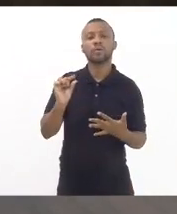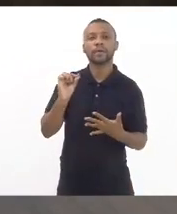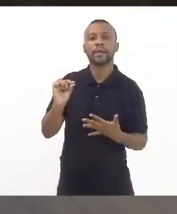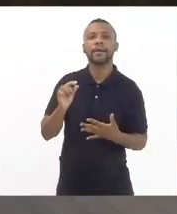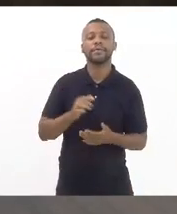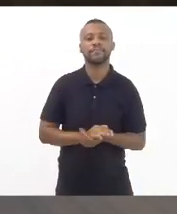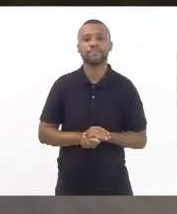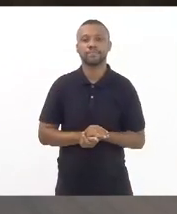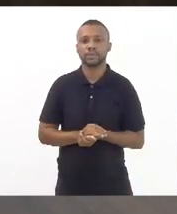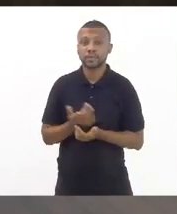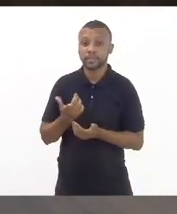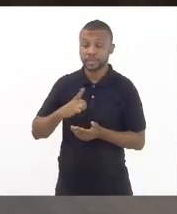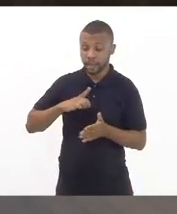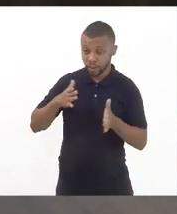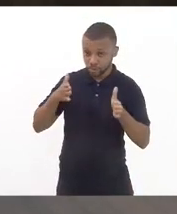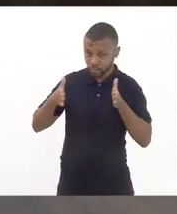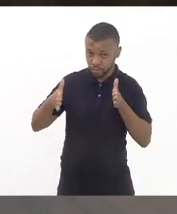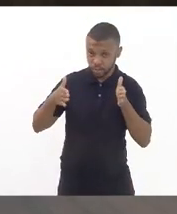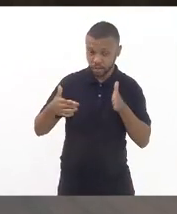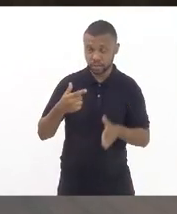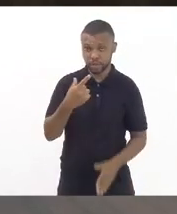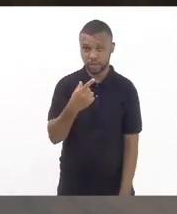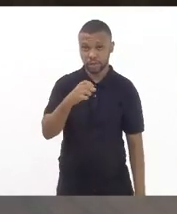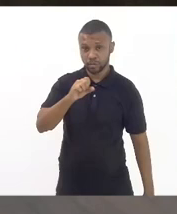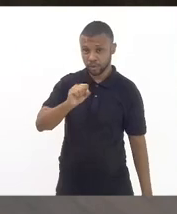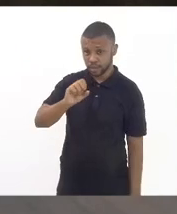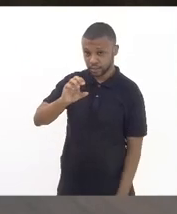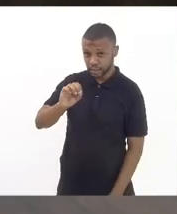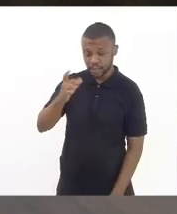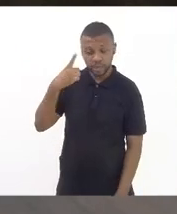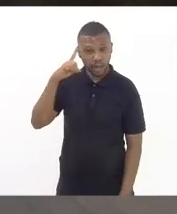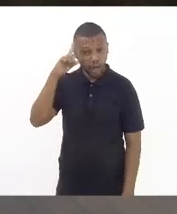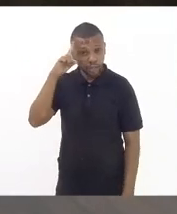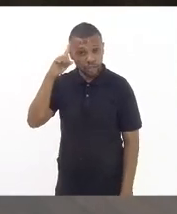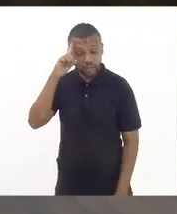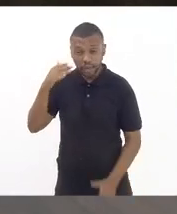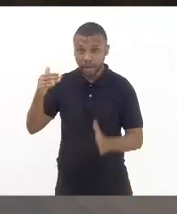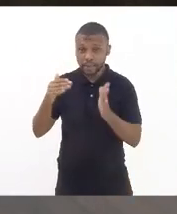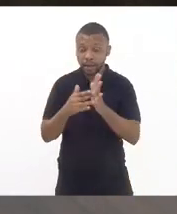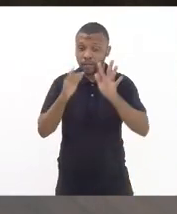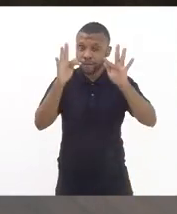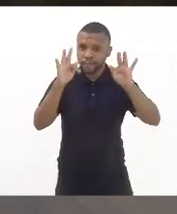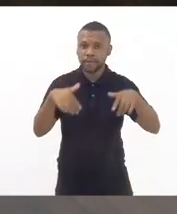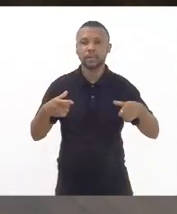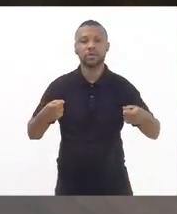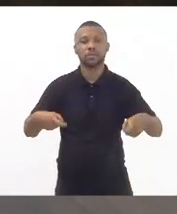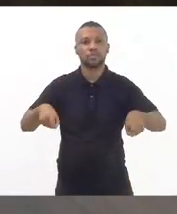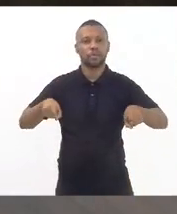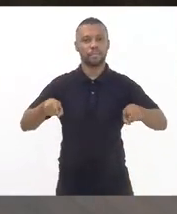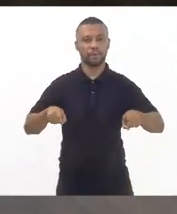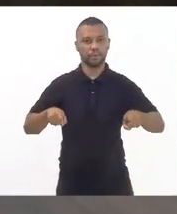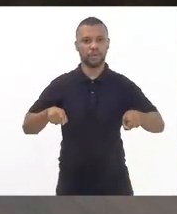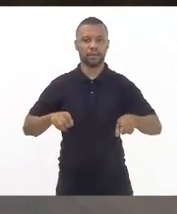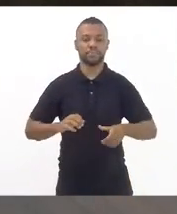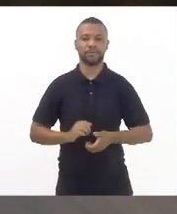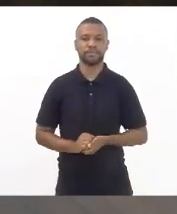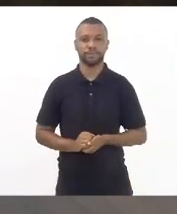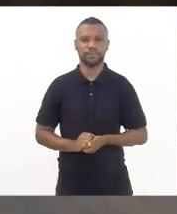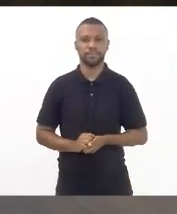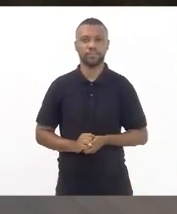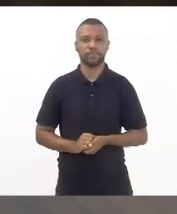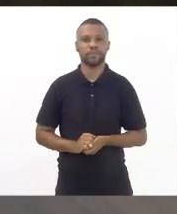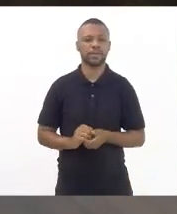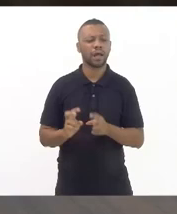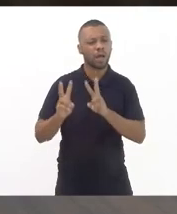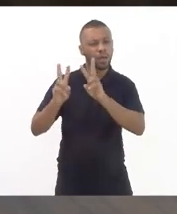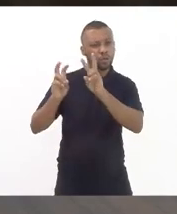180 dias do término do mandato a questão de correções